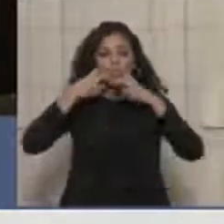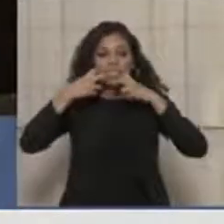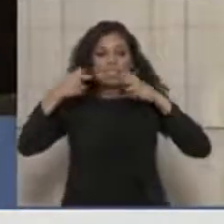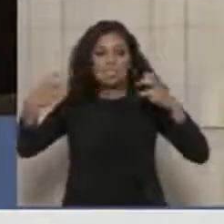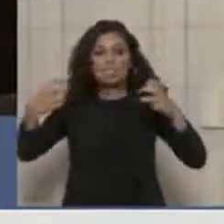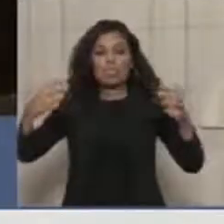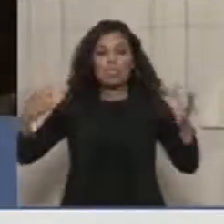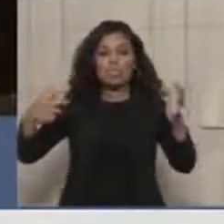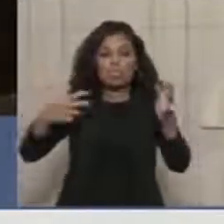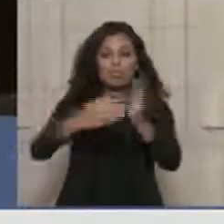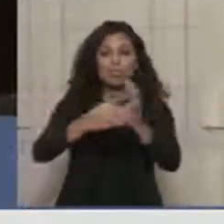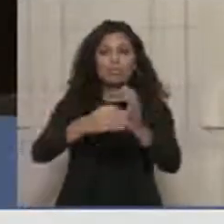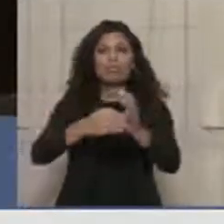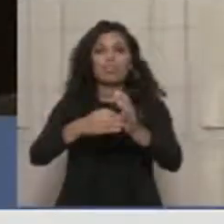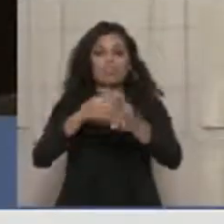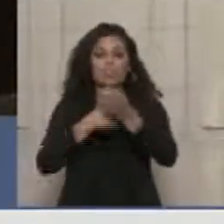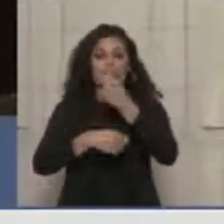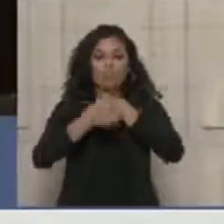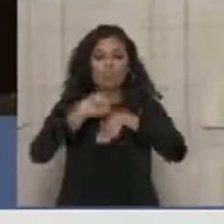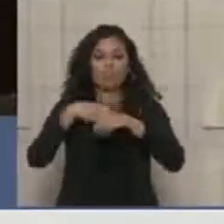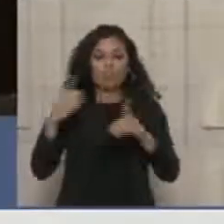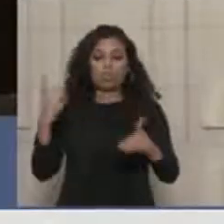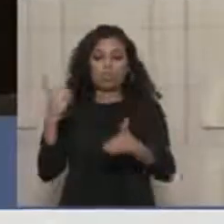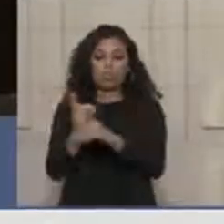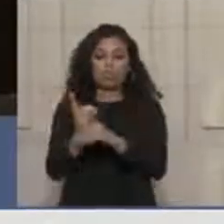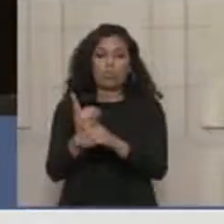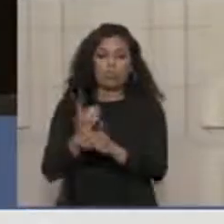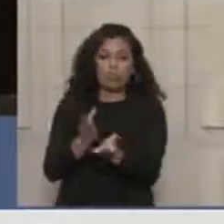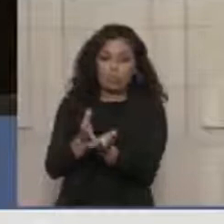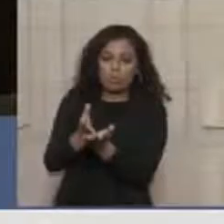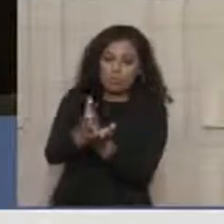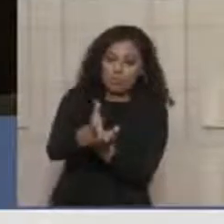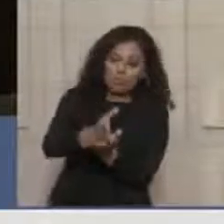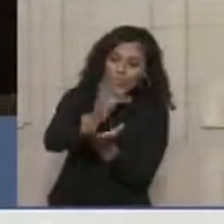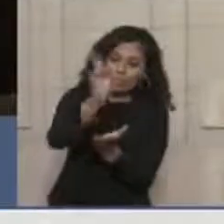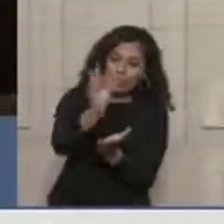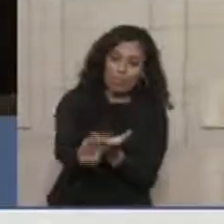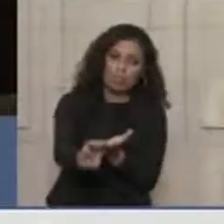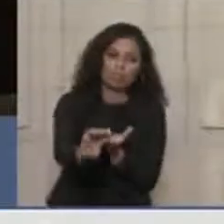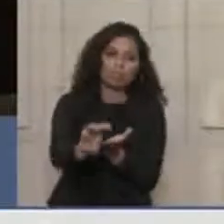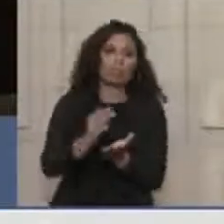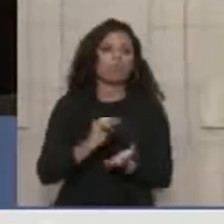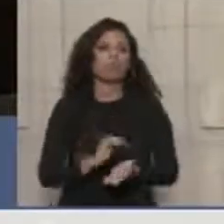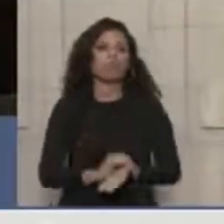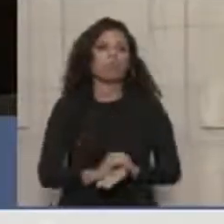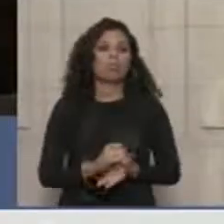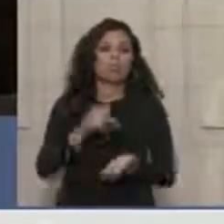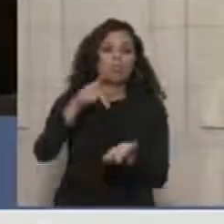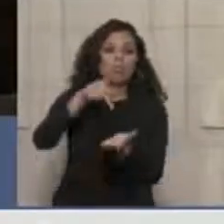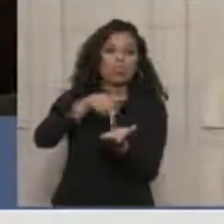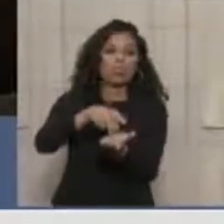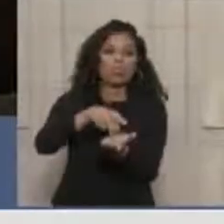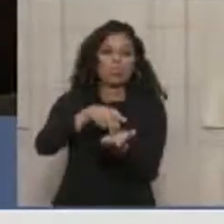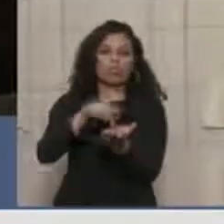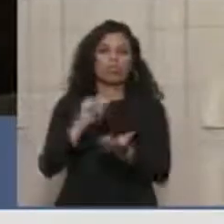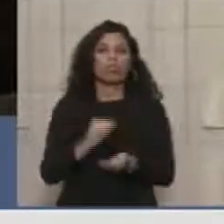até que a administração encontre seus trilhos do caminho certo, da verdade.